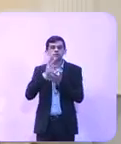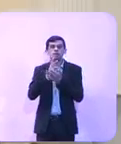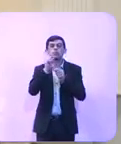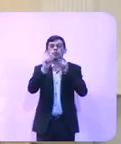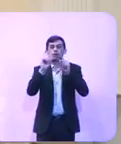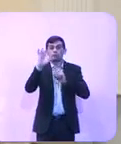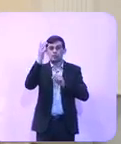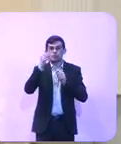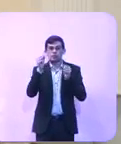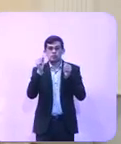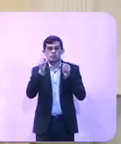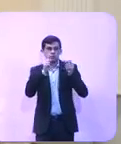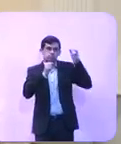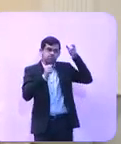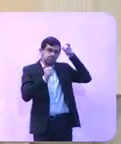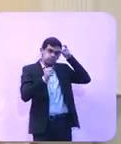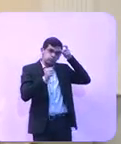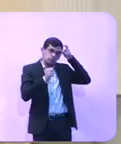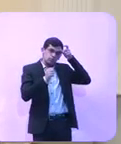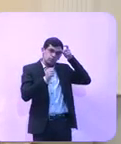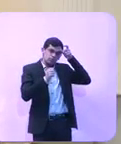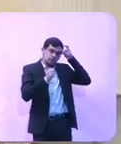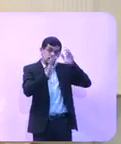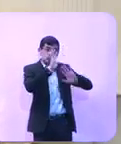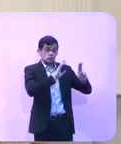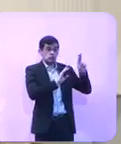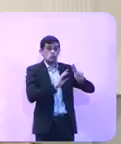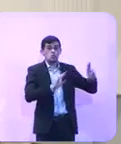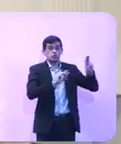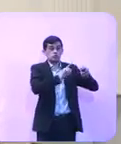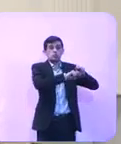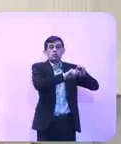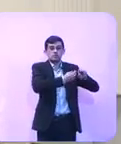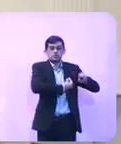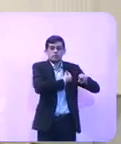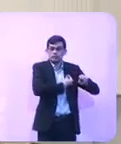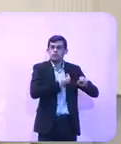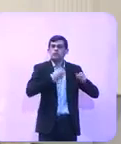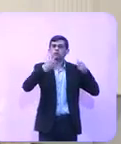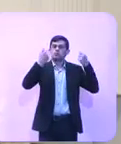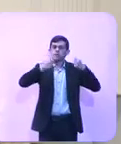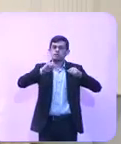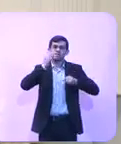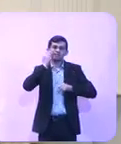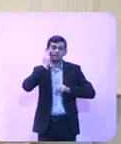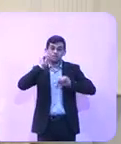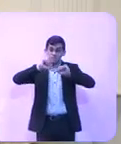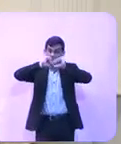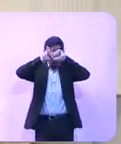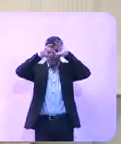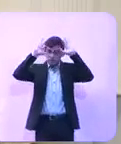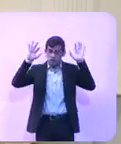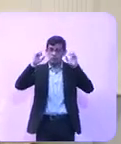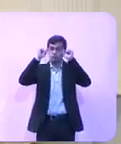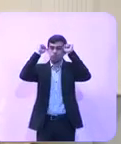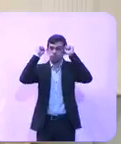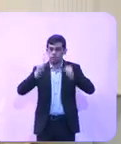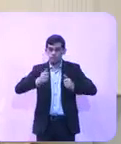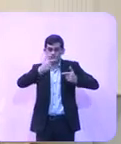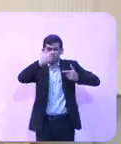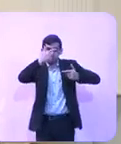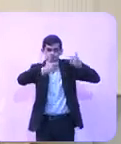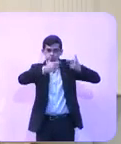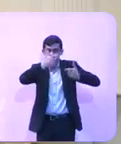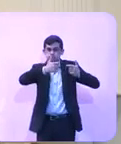o inimigo que se envolve nessas situações. E é preciso discernimento para a gente poder